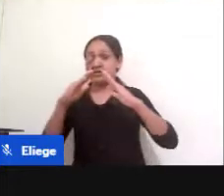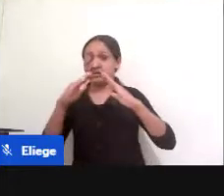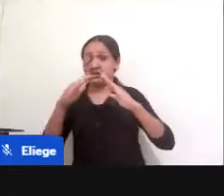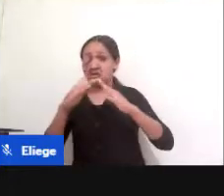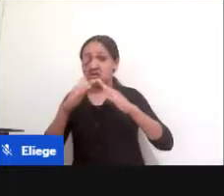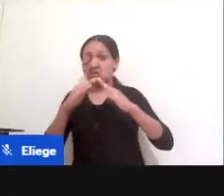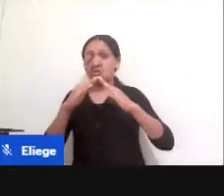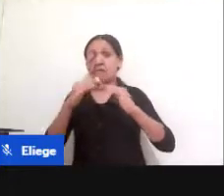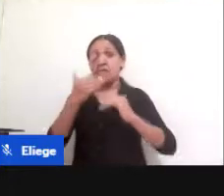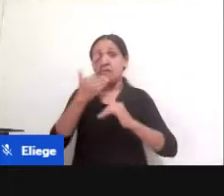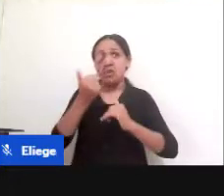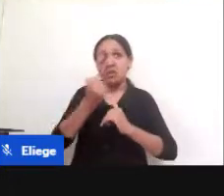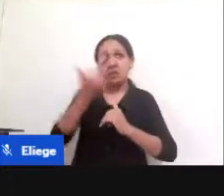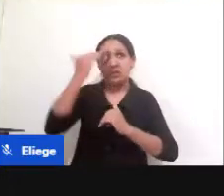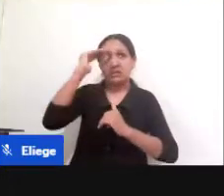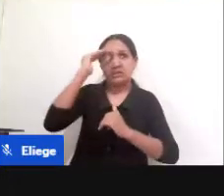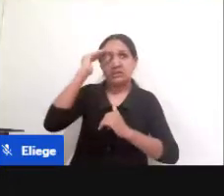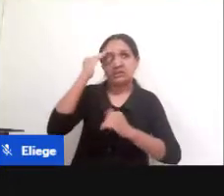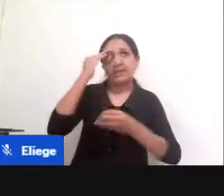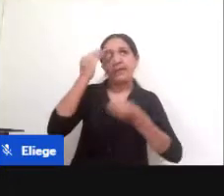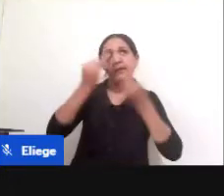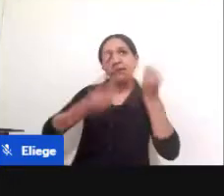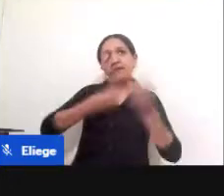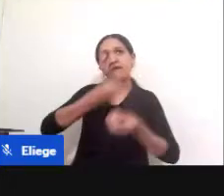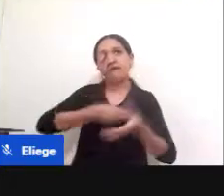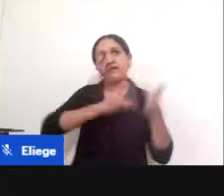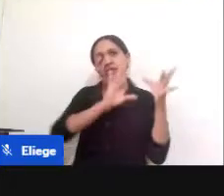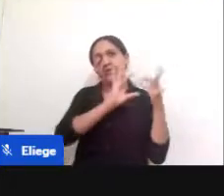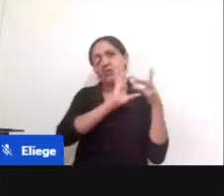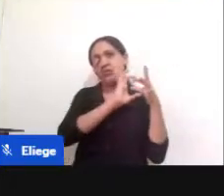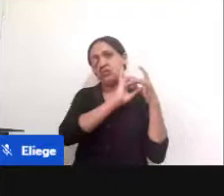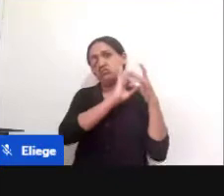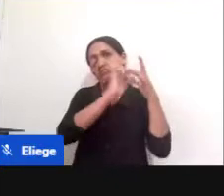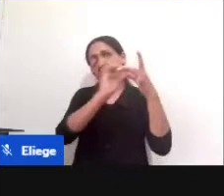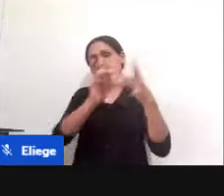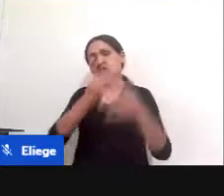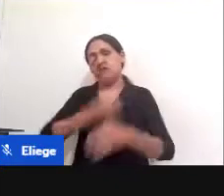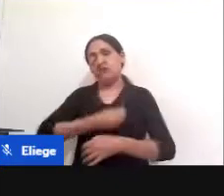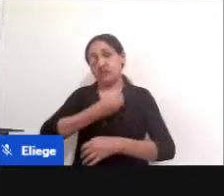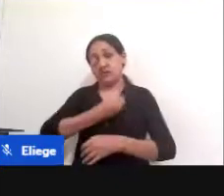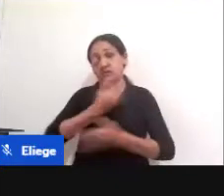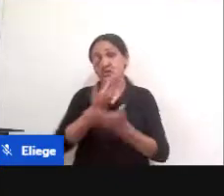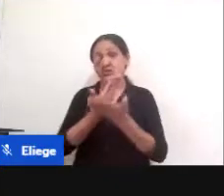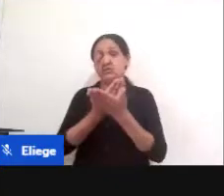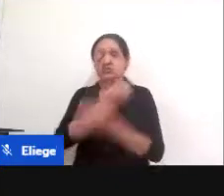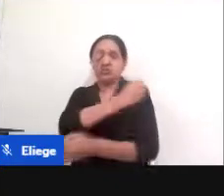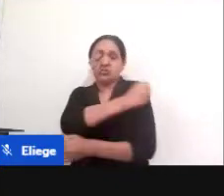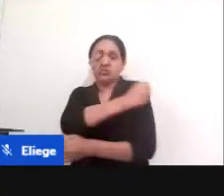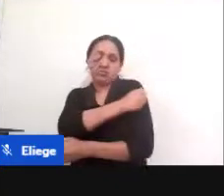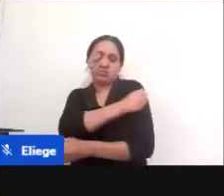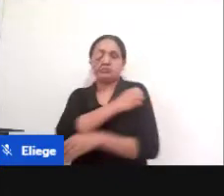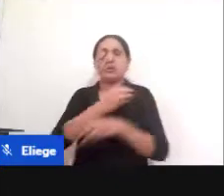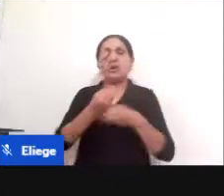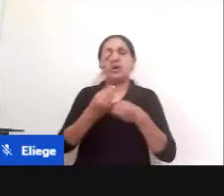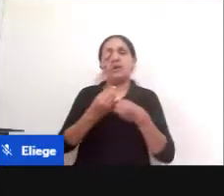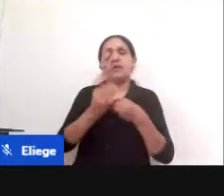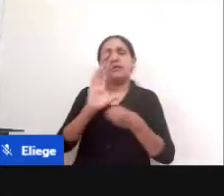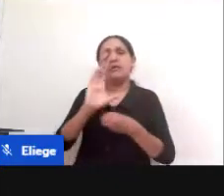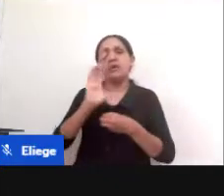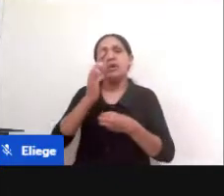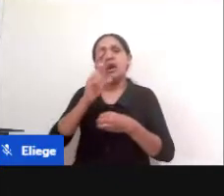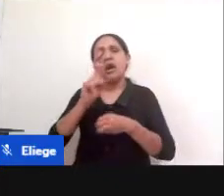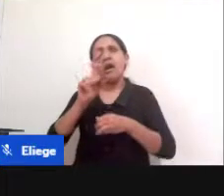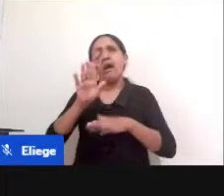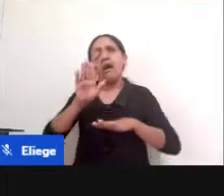esse contexto do seu aluno. Porque às vezes o que acontece? Você pode passar, você trabalhou em casa